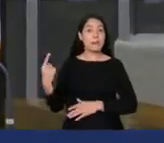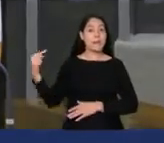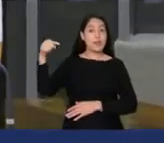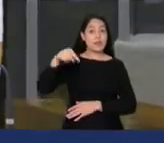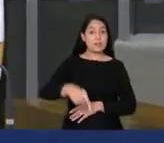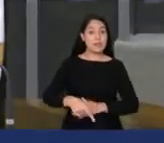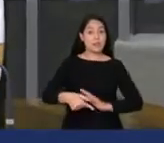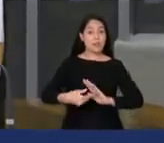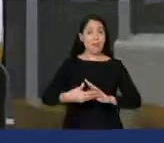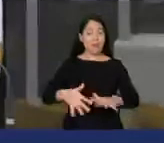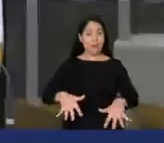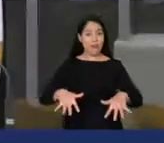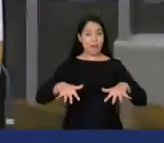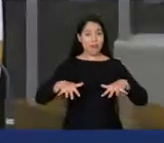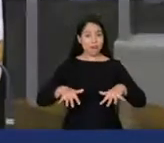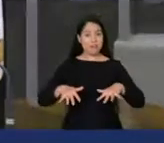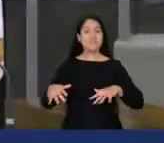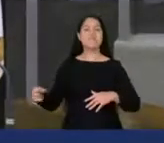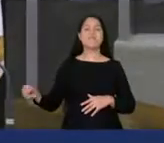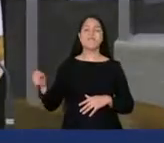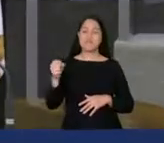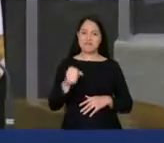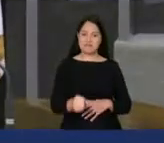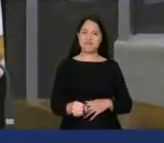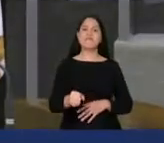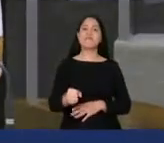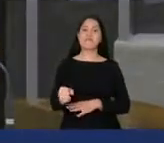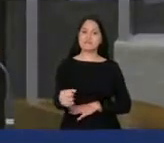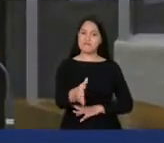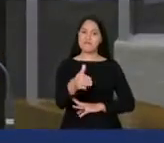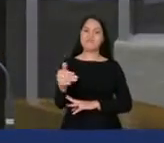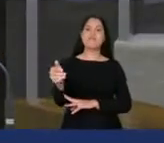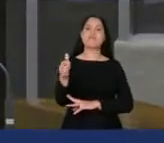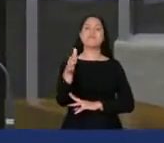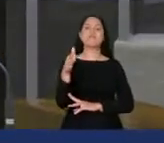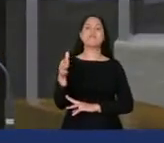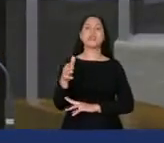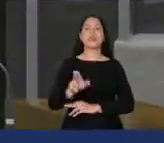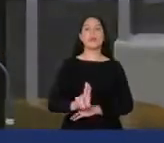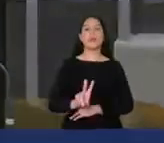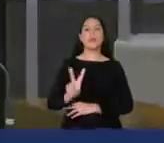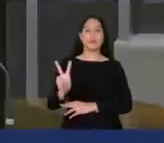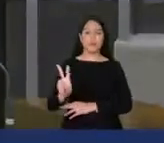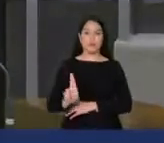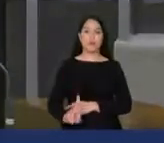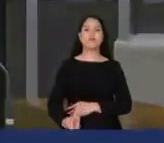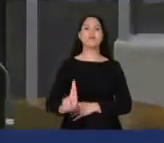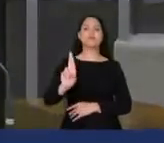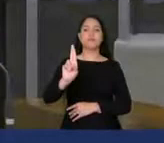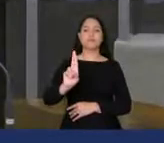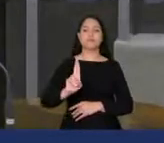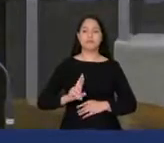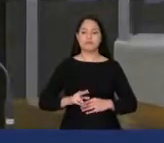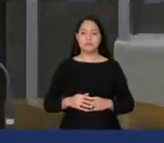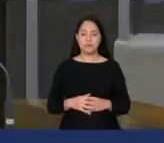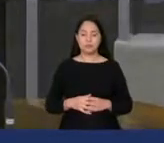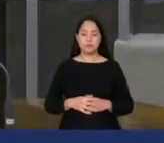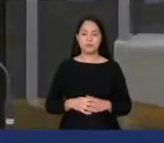a presença da União do Vegetal aqui na Casa do Povo. Então, para mim também não